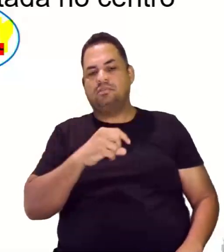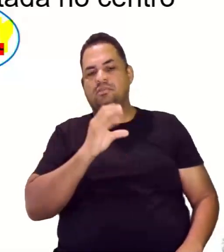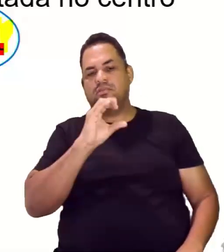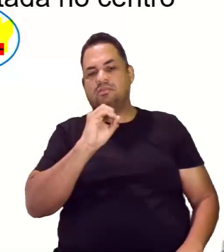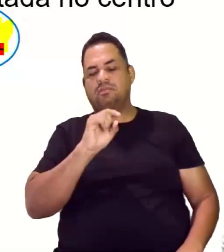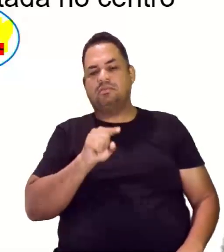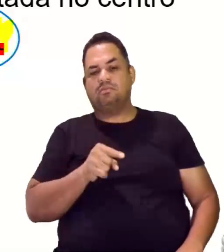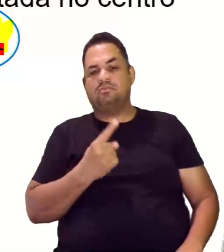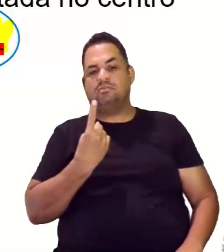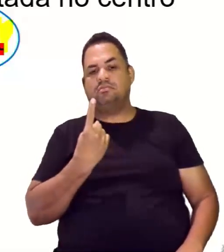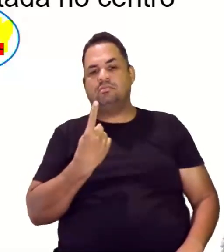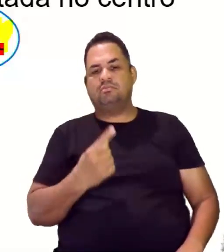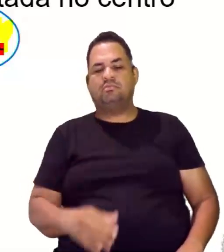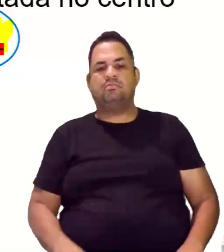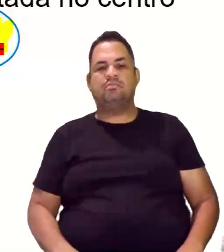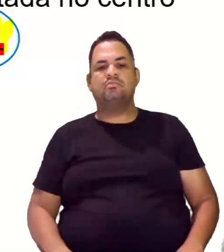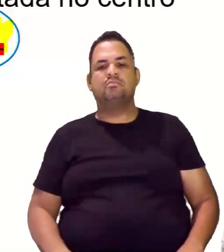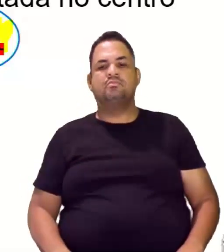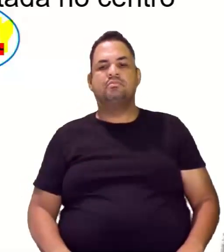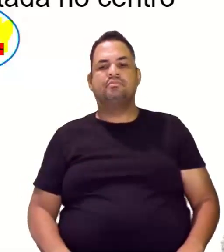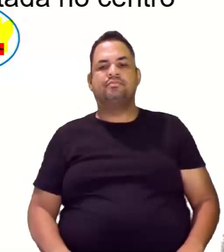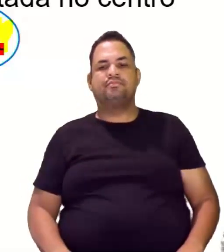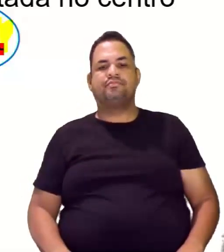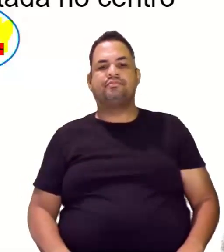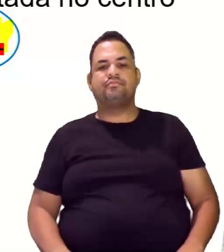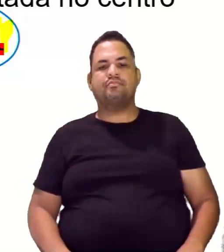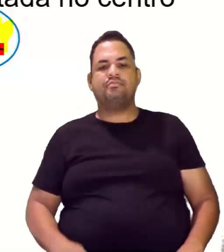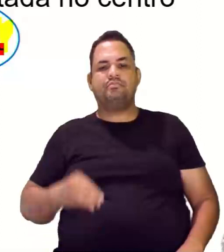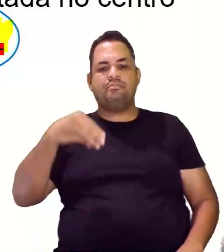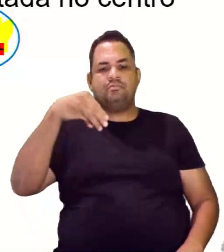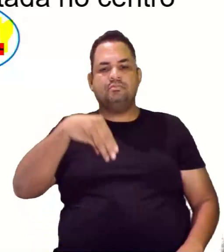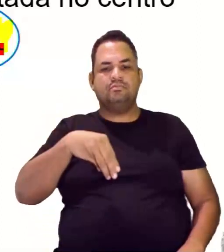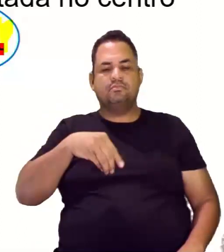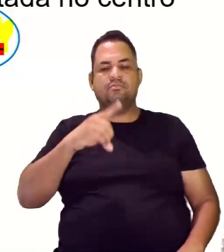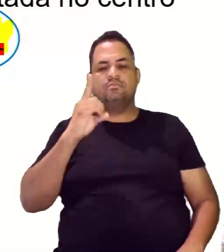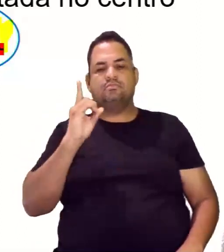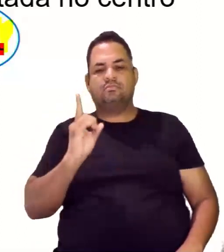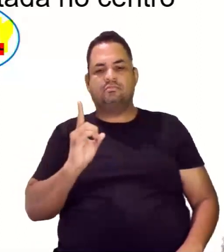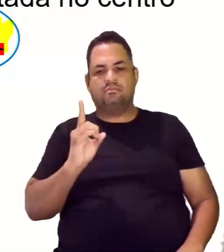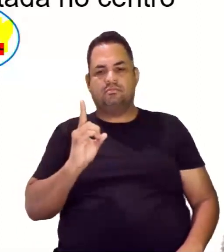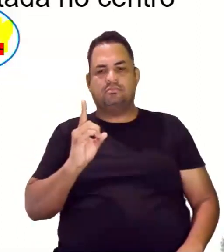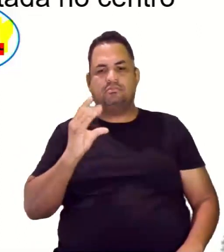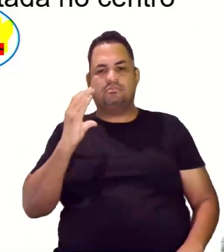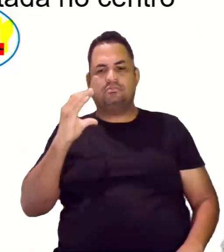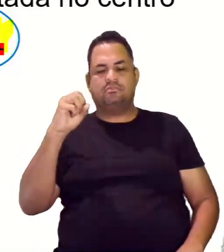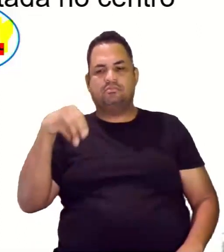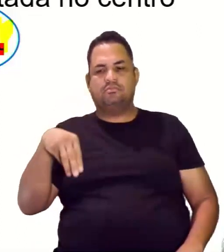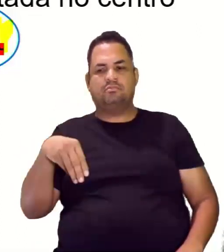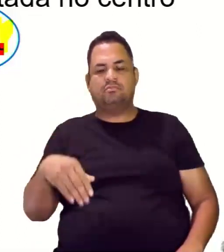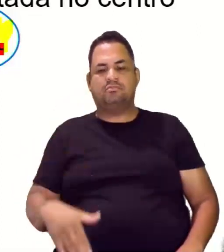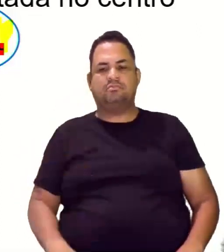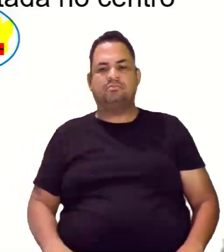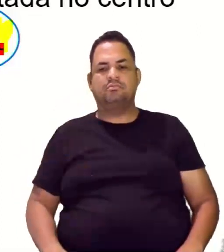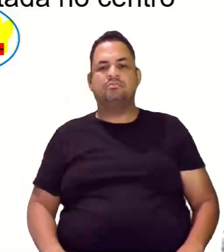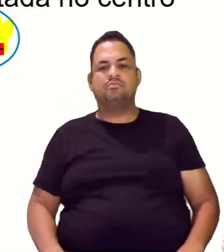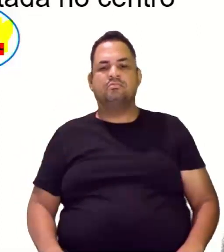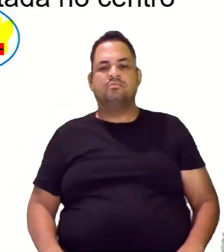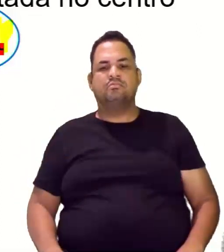0,1. 0,1, né? Lá na nossa metro, decímetro, centímetro, né?